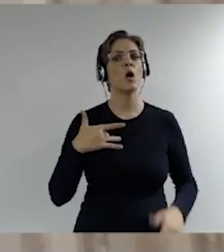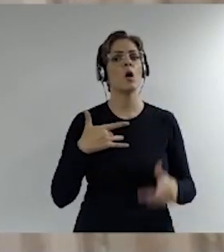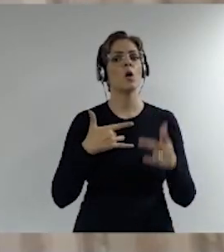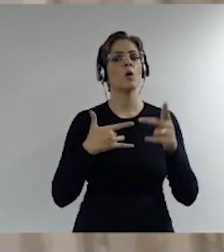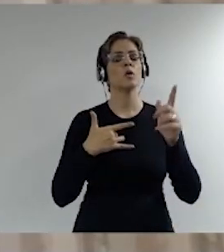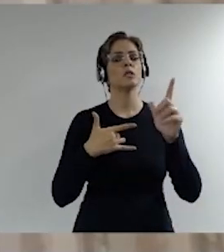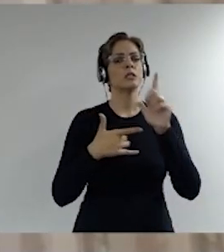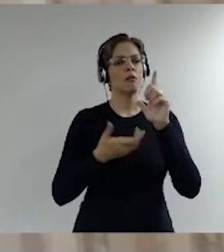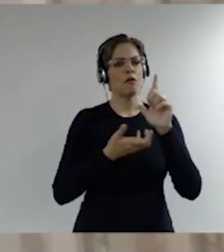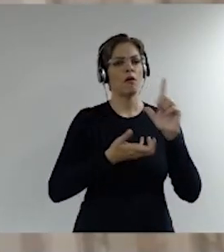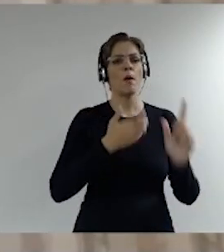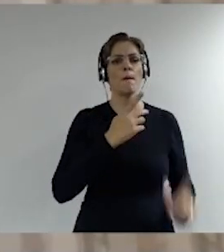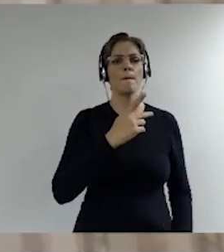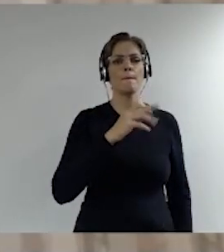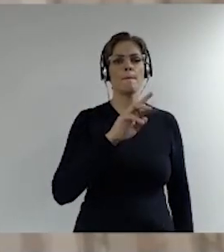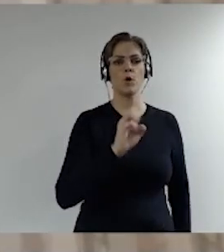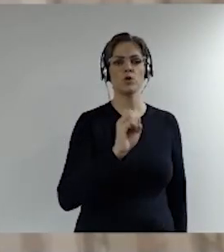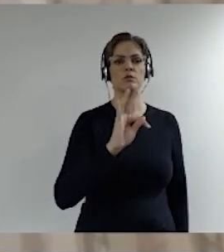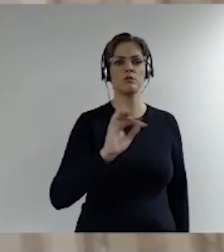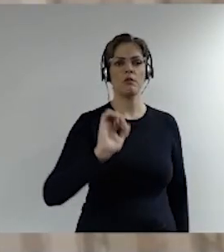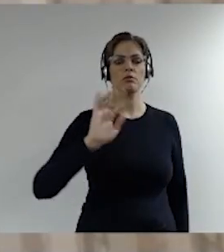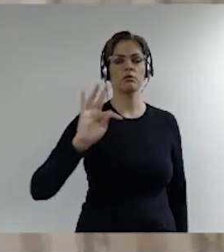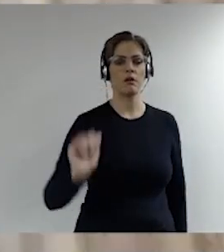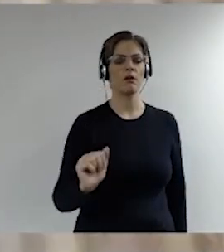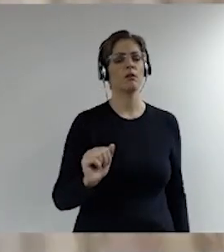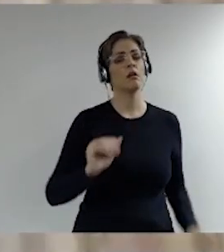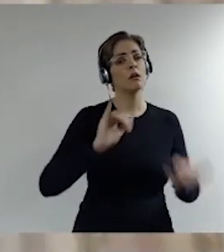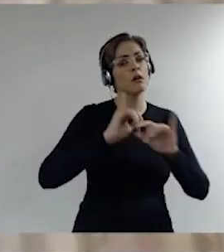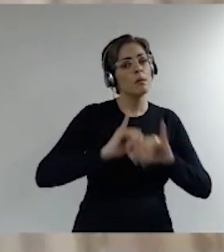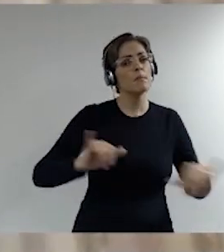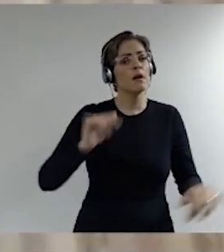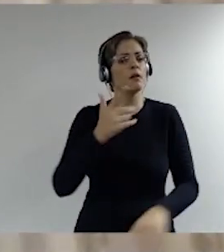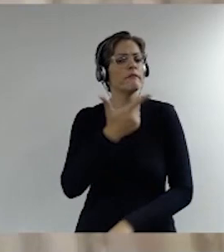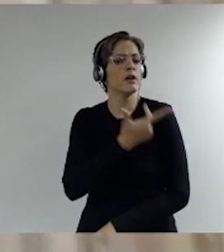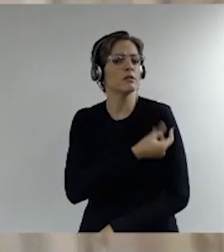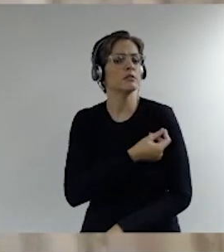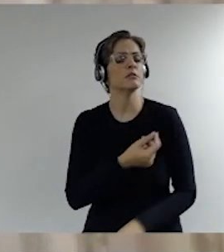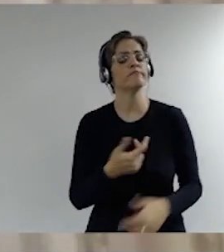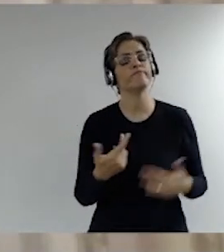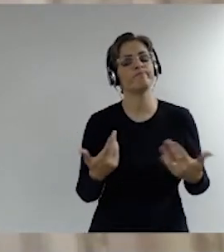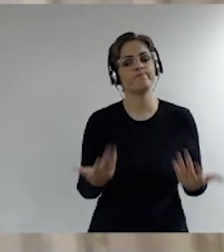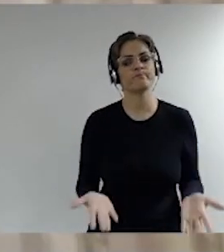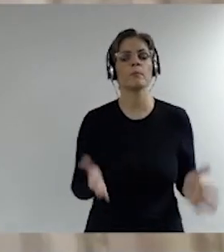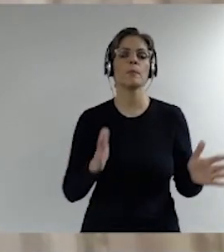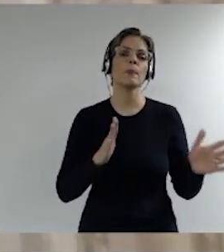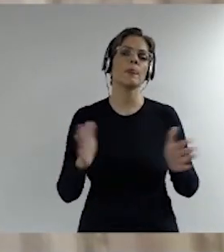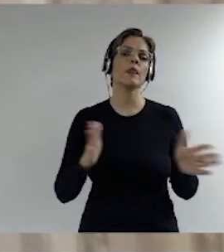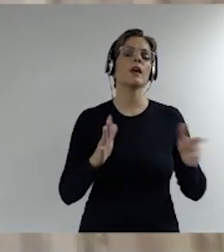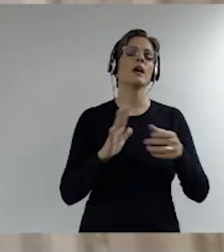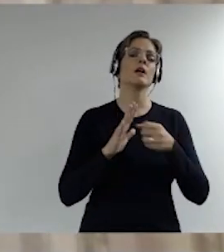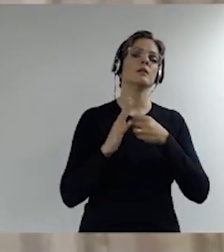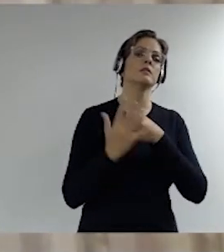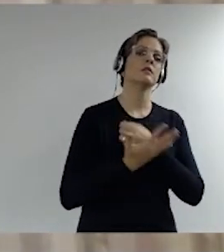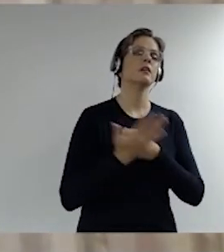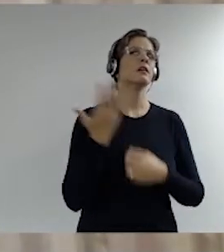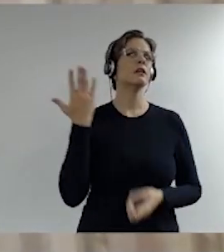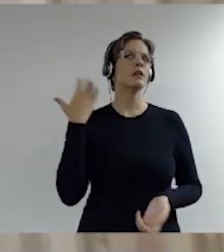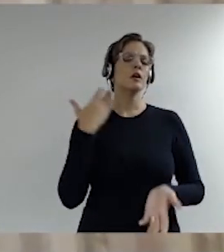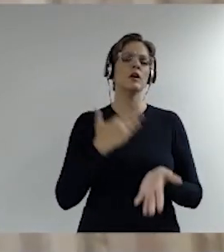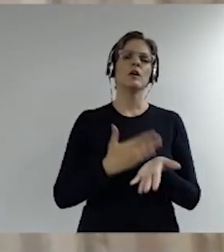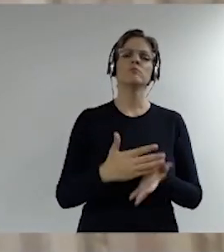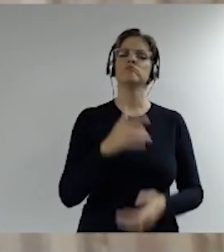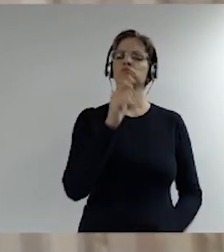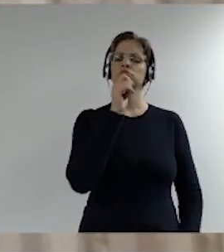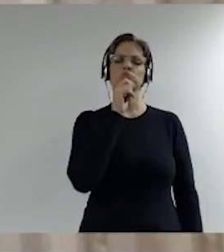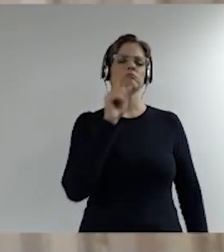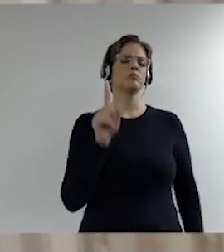de campanha, a campanha da vacinação, e nós realizamos durante a pandemia, bem no início, quando não existiam doses no